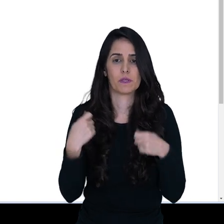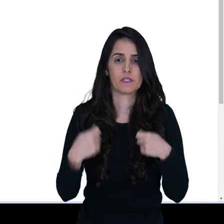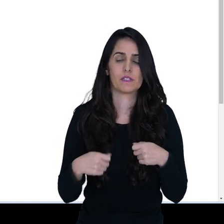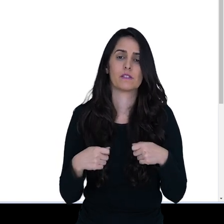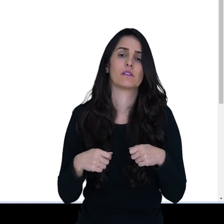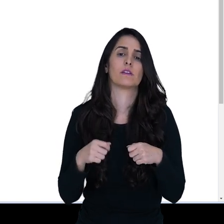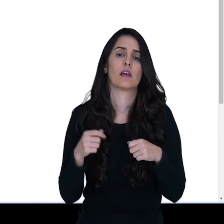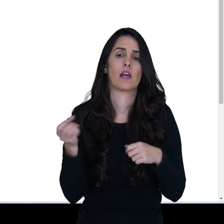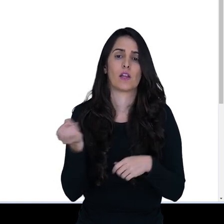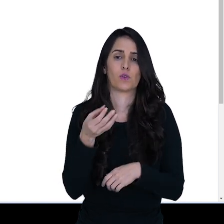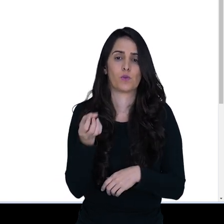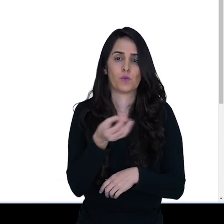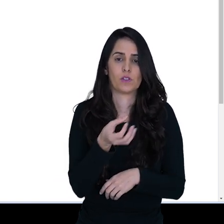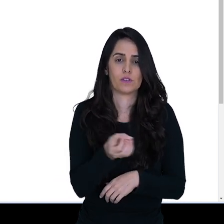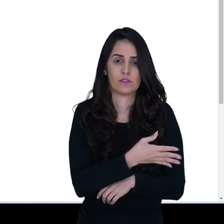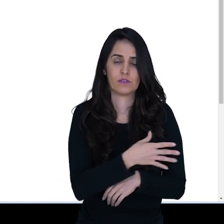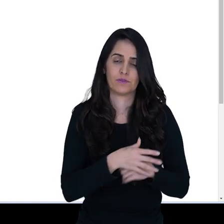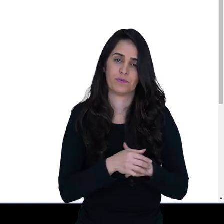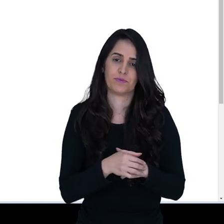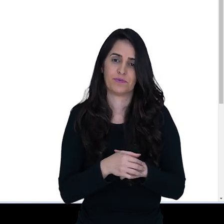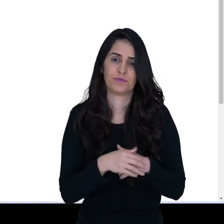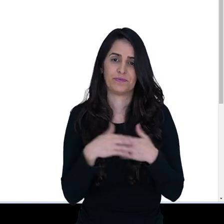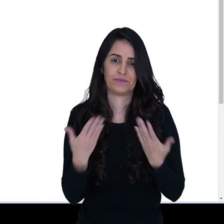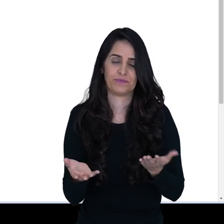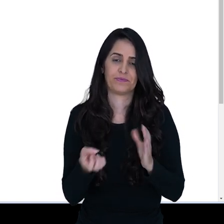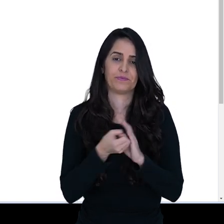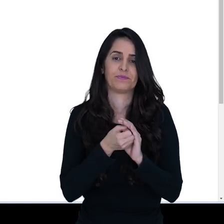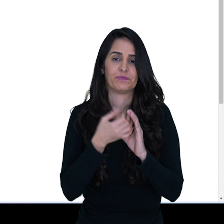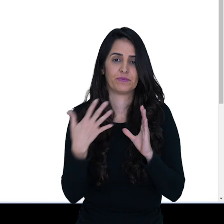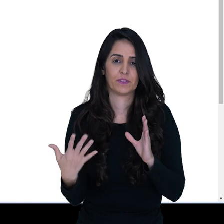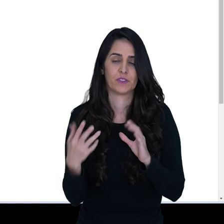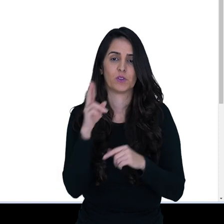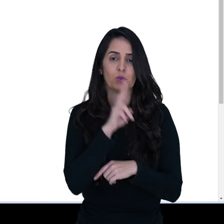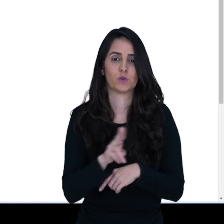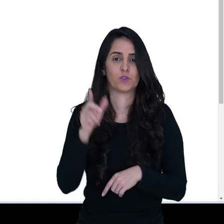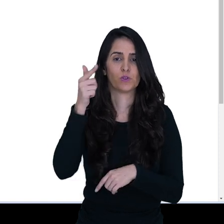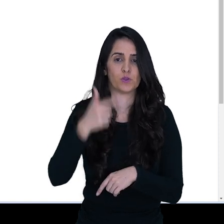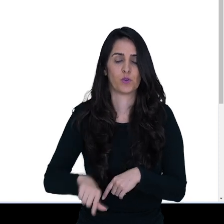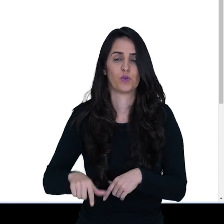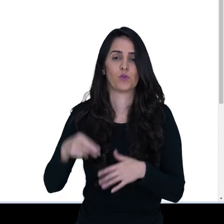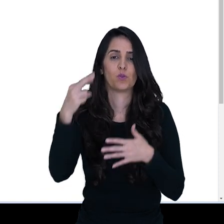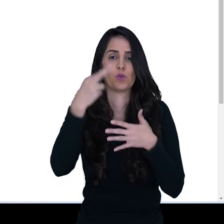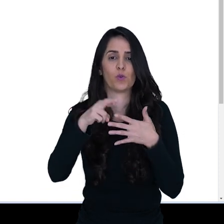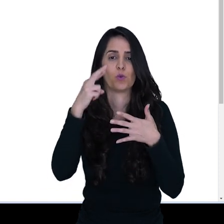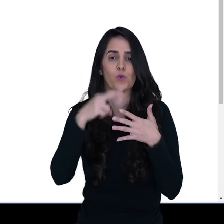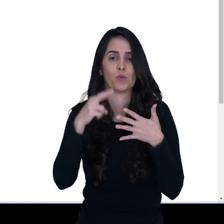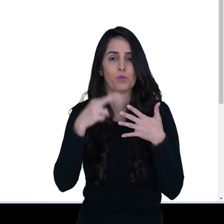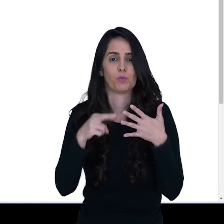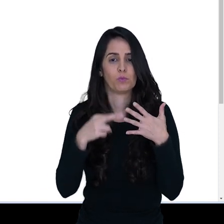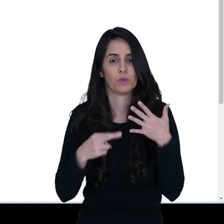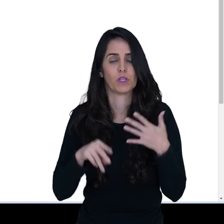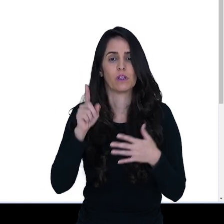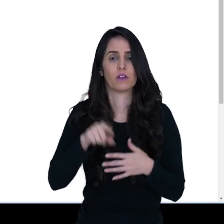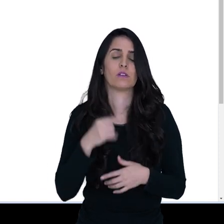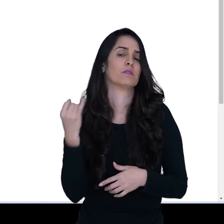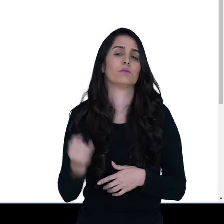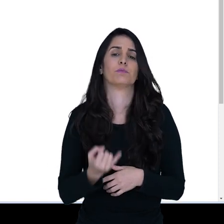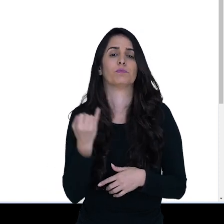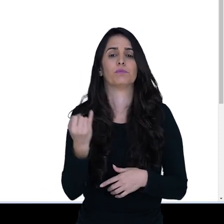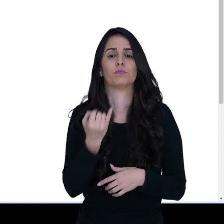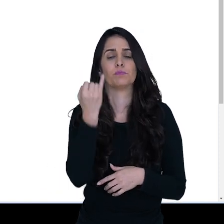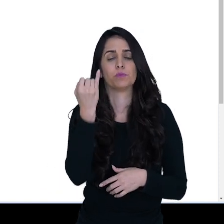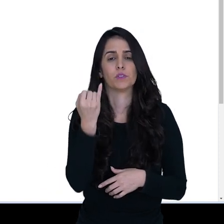fazer uma atualização Então essa característica de reutilização da rubrica ela é muito